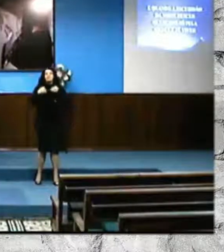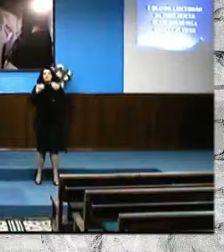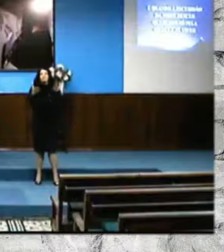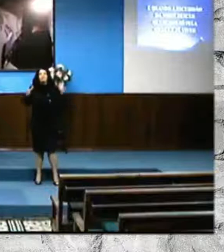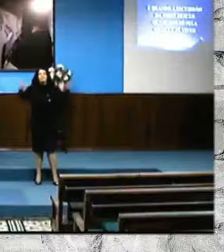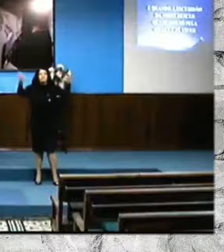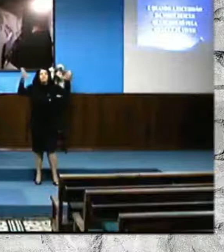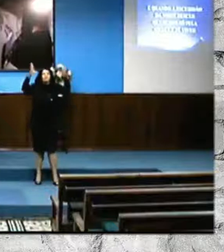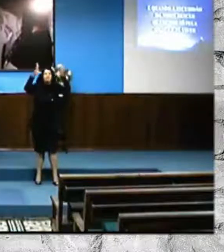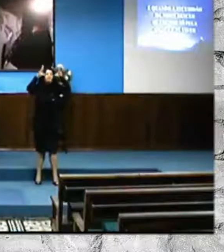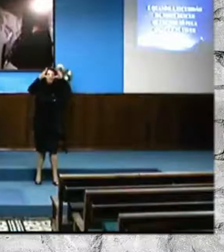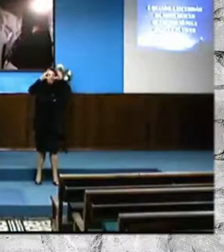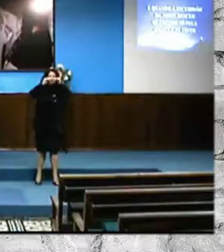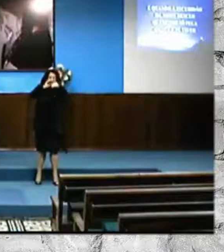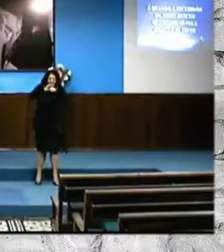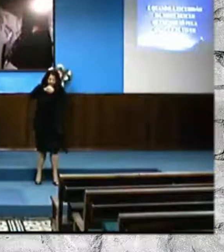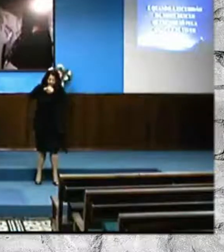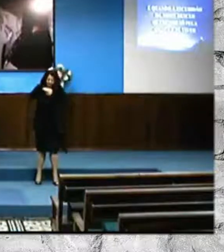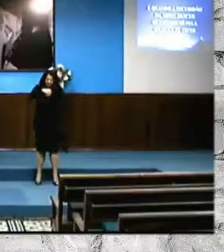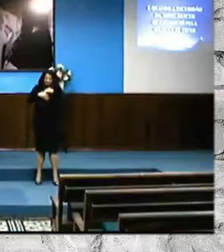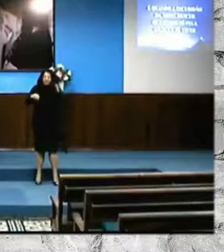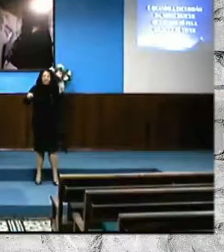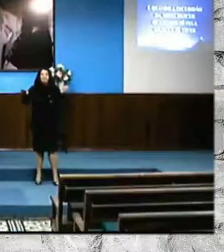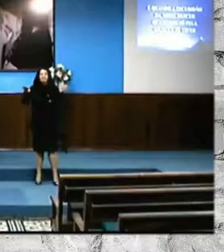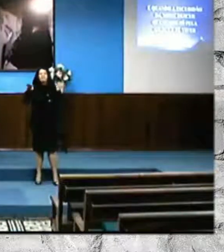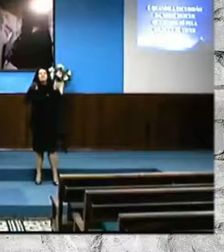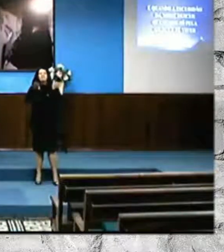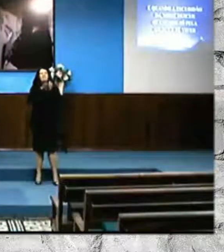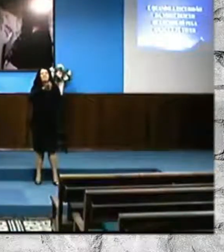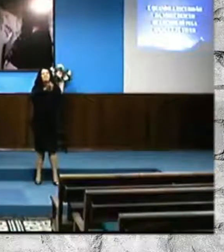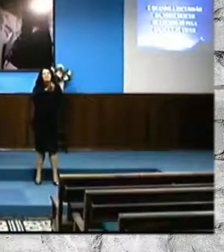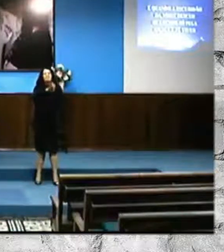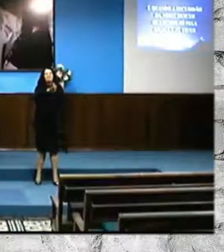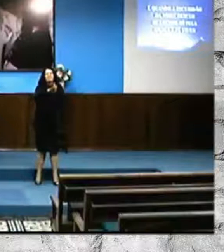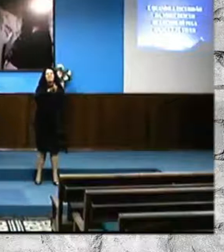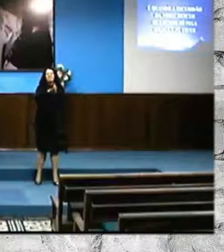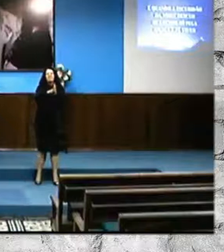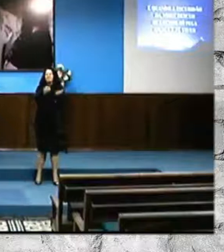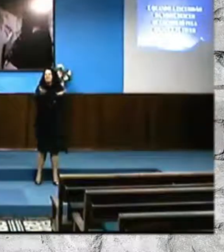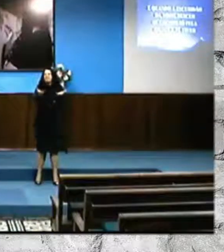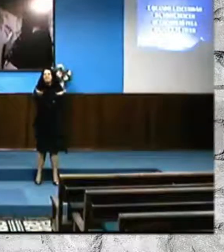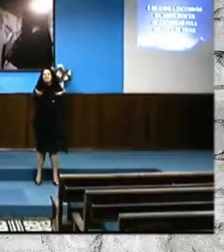E quando a escuridão da noite descer,